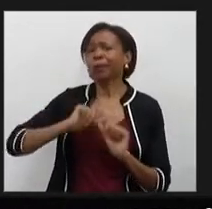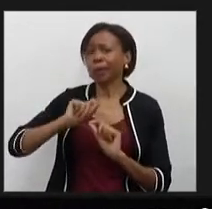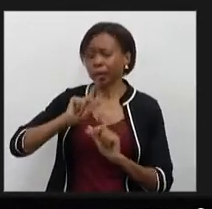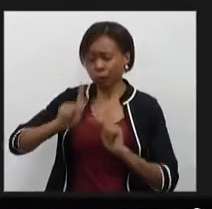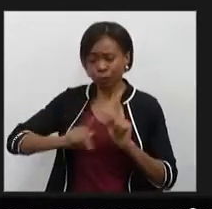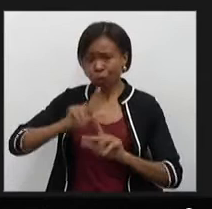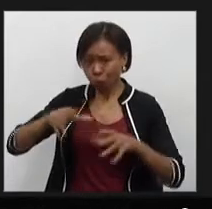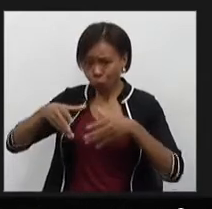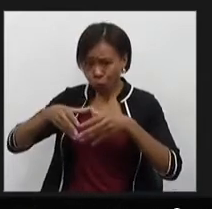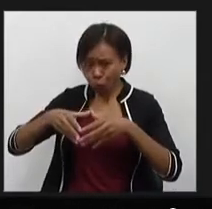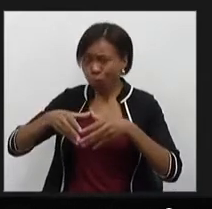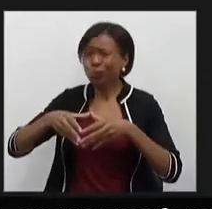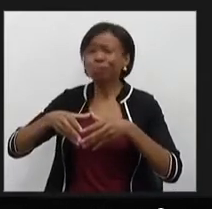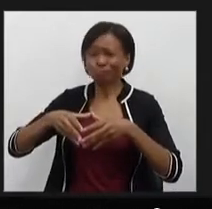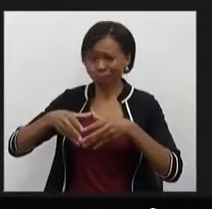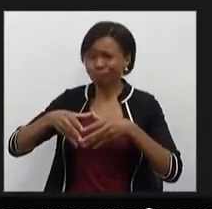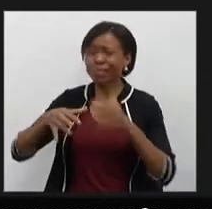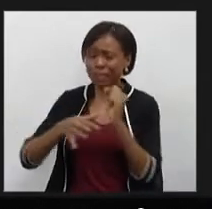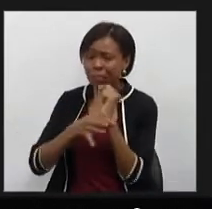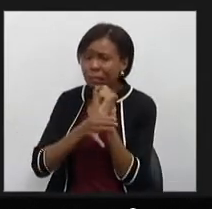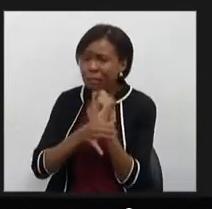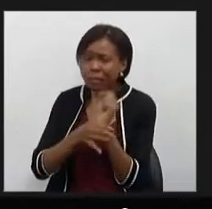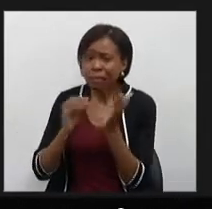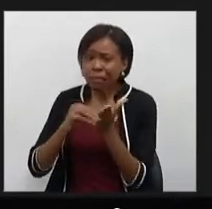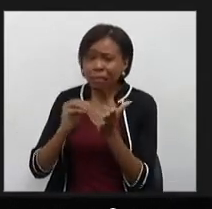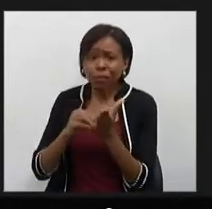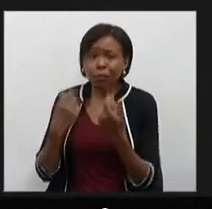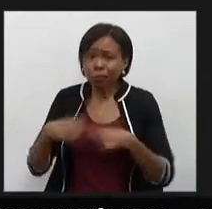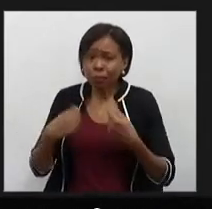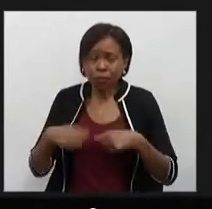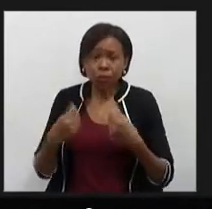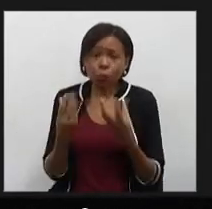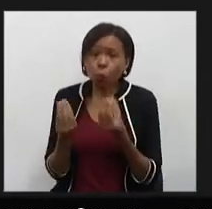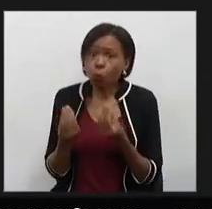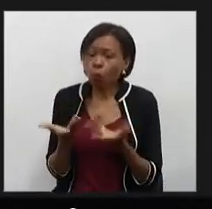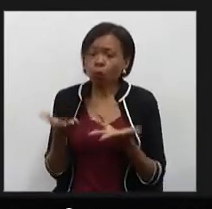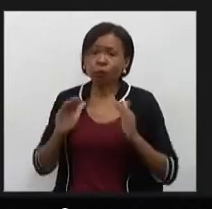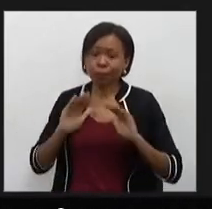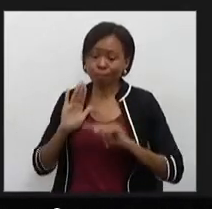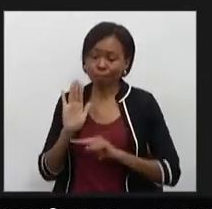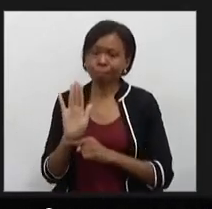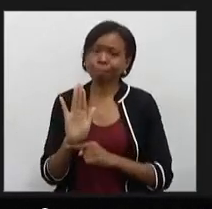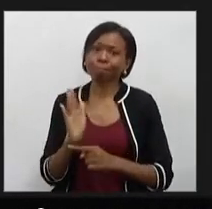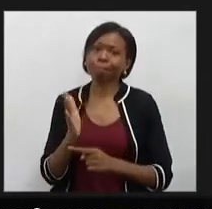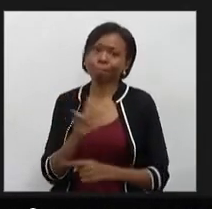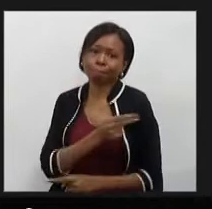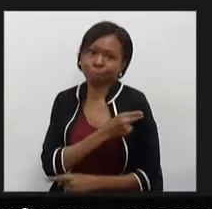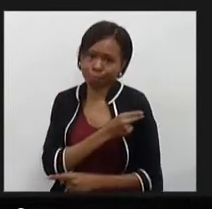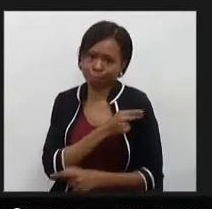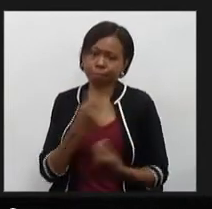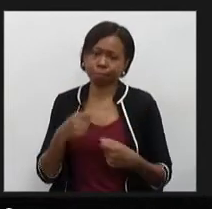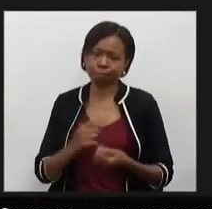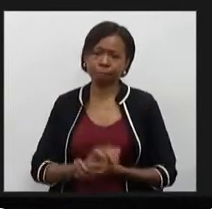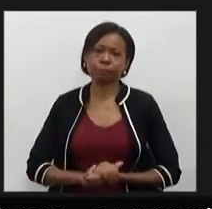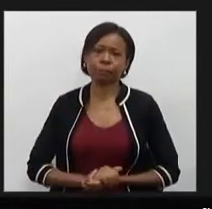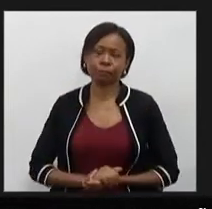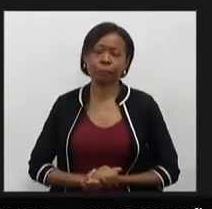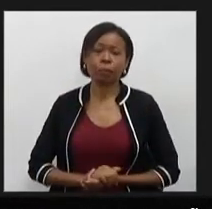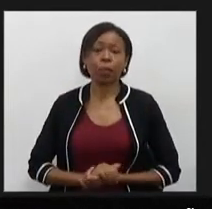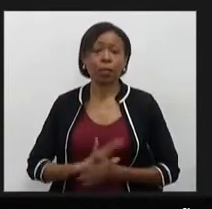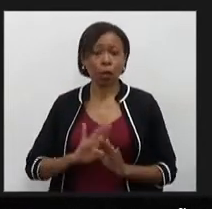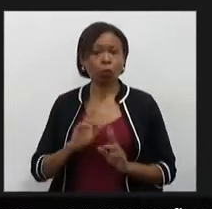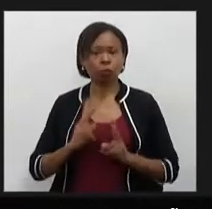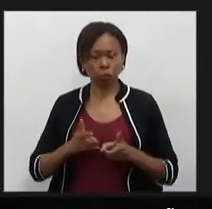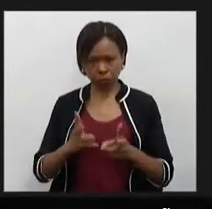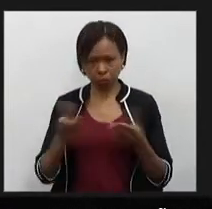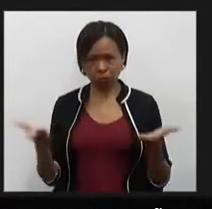vulnerável e muito comprometida com a contaminação do Covid-19. Então, permaneceremos aqui e, ao final, certamente farei